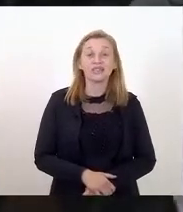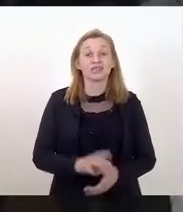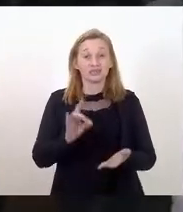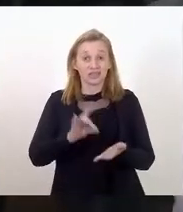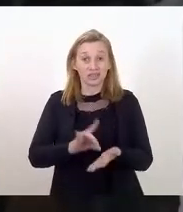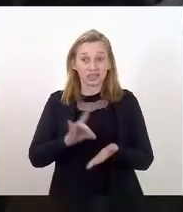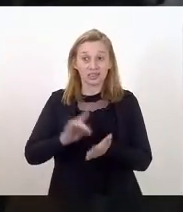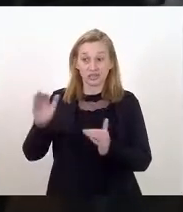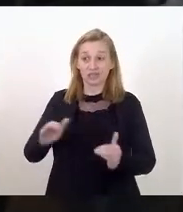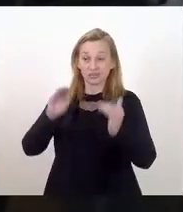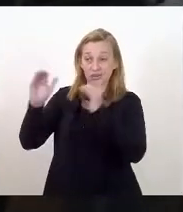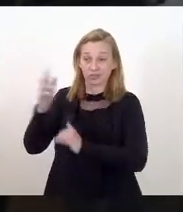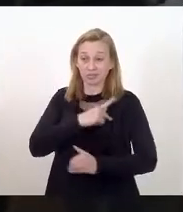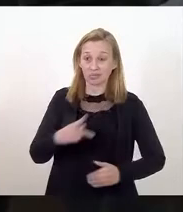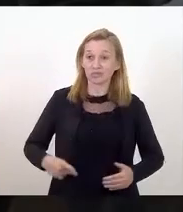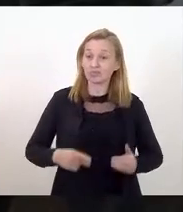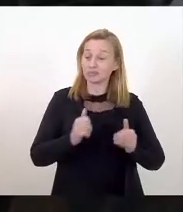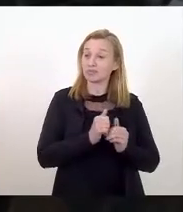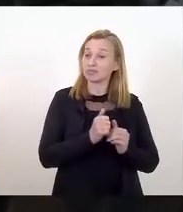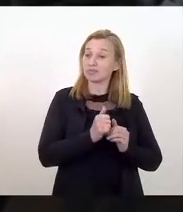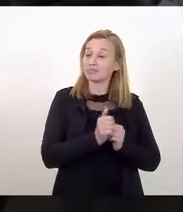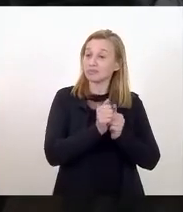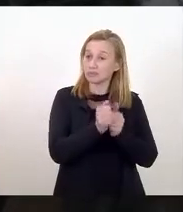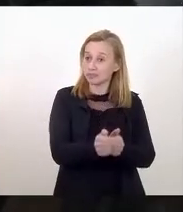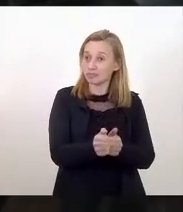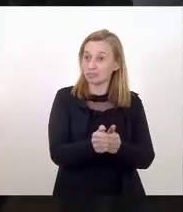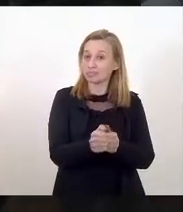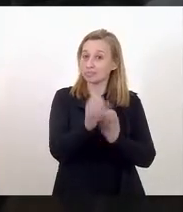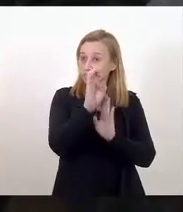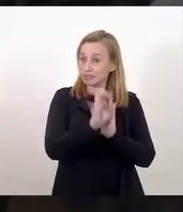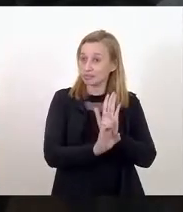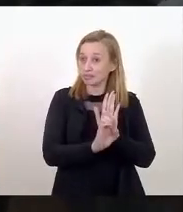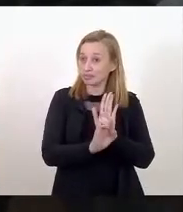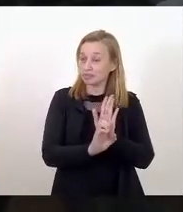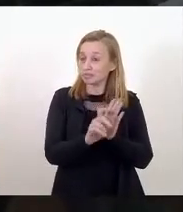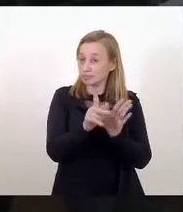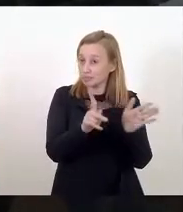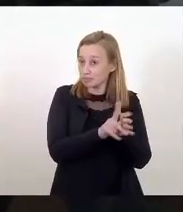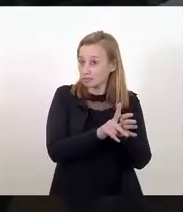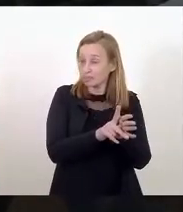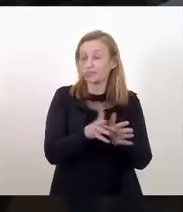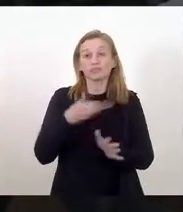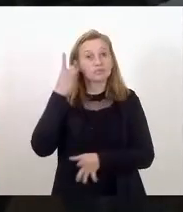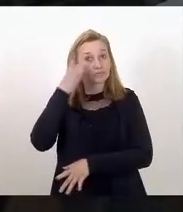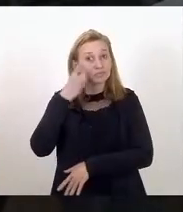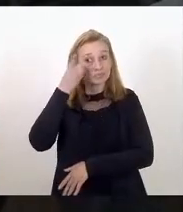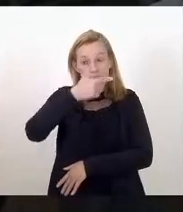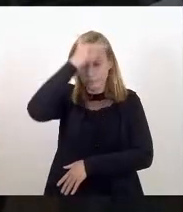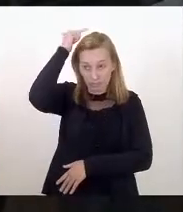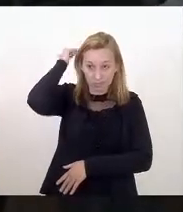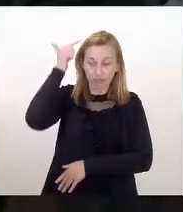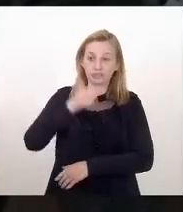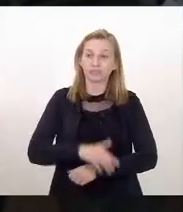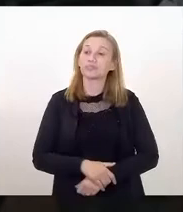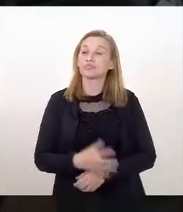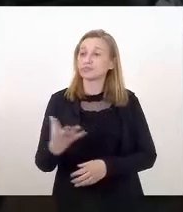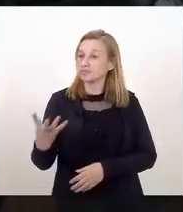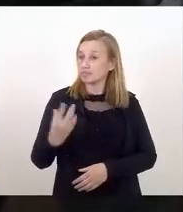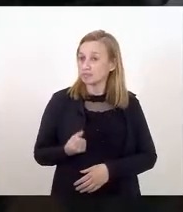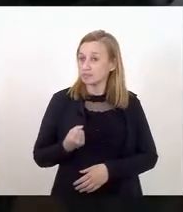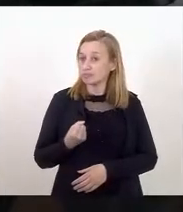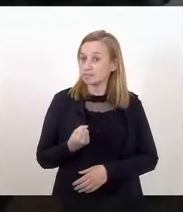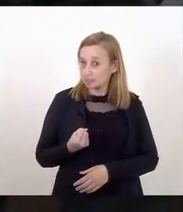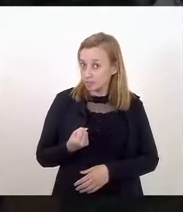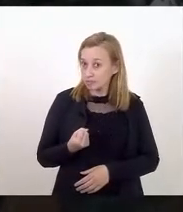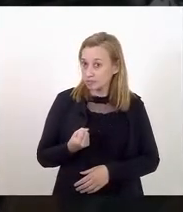me encaminhou há pouco uma emenda ao projeto, deputado Luiz Paulo. Então, o eu vou acolher, então, é fazer um